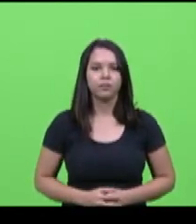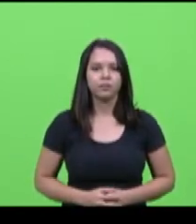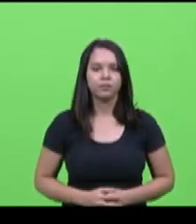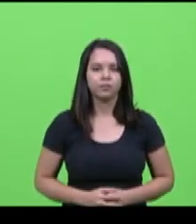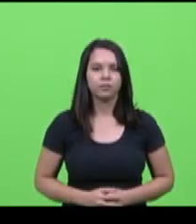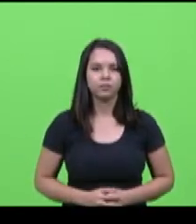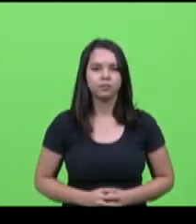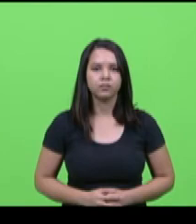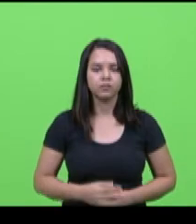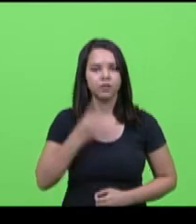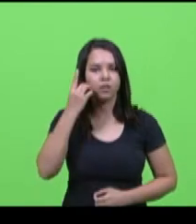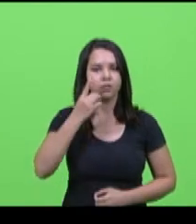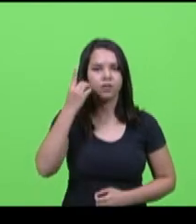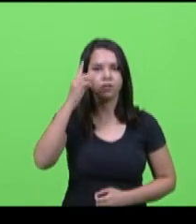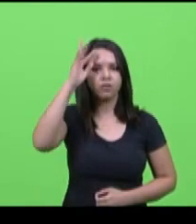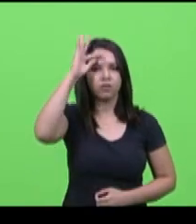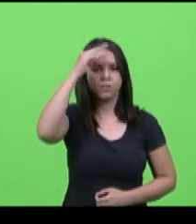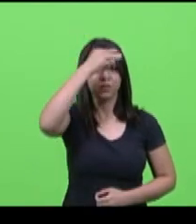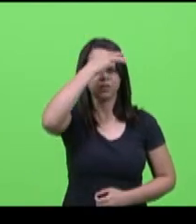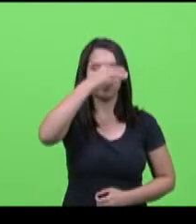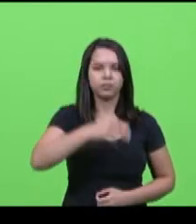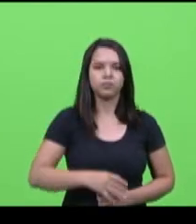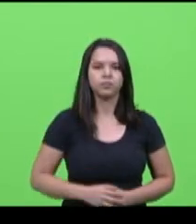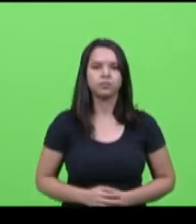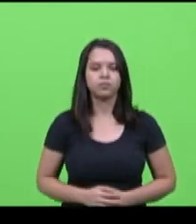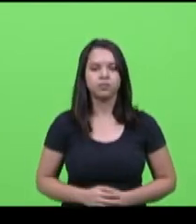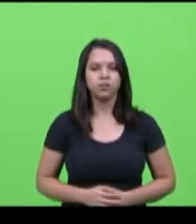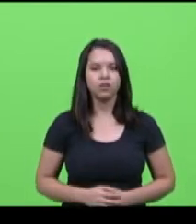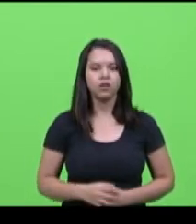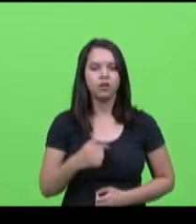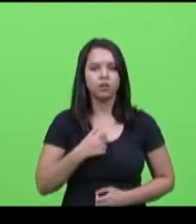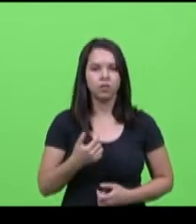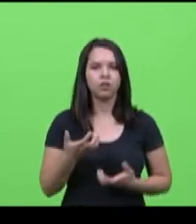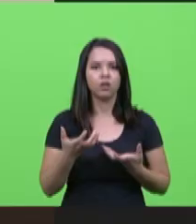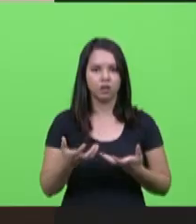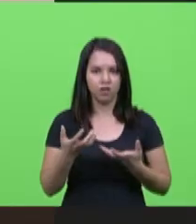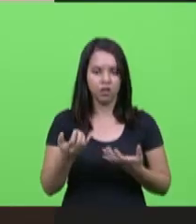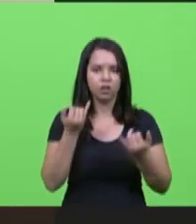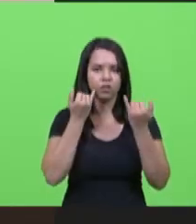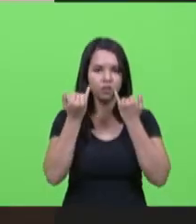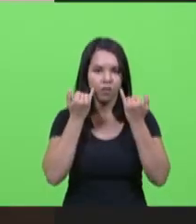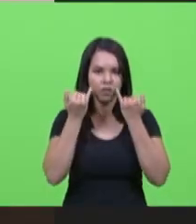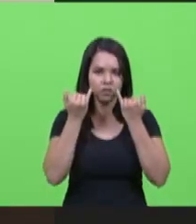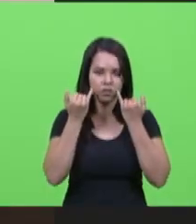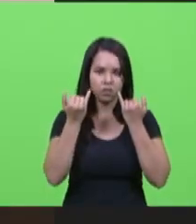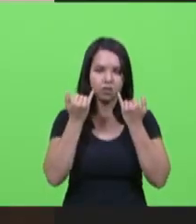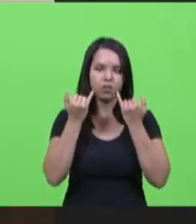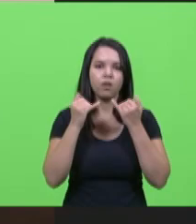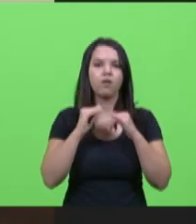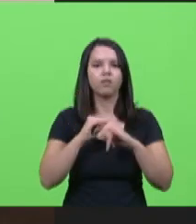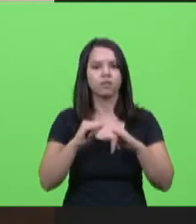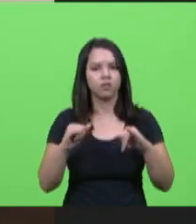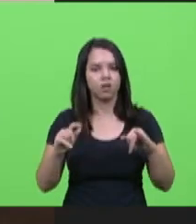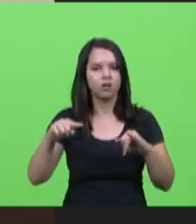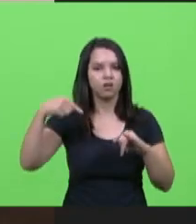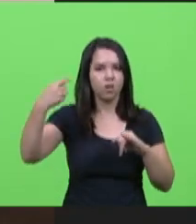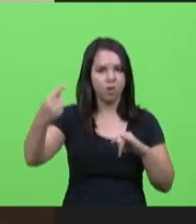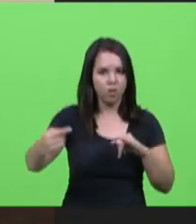Deputado Fabiano. Eu só queria, como a título de informação, a semana que vem ainda continuam as sessões